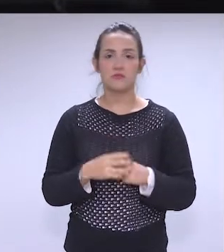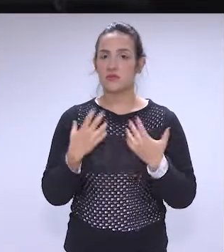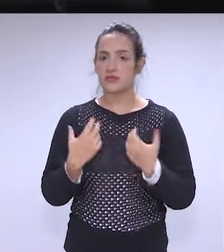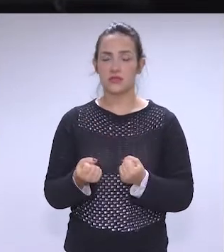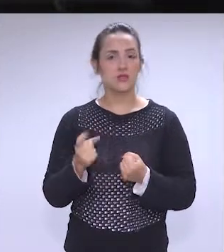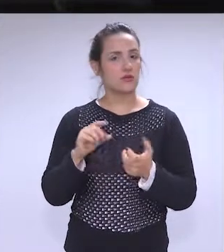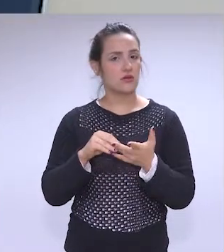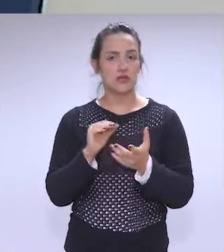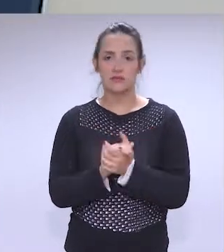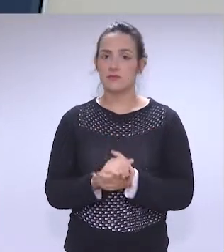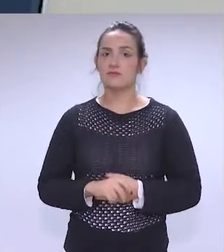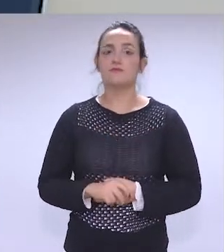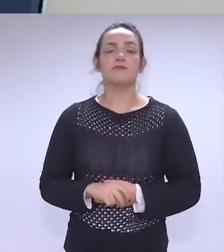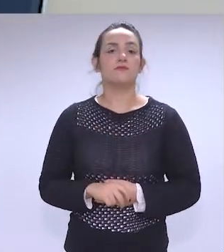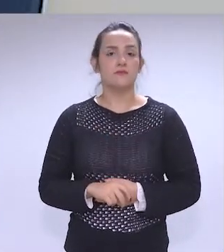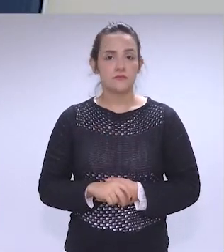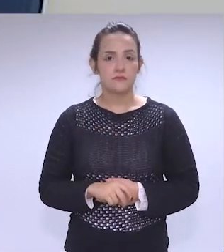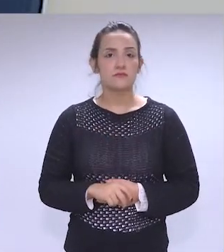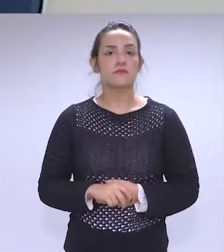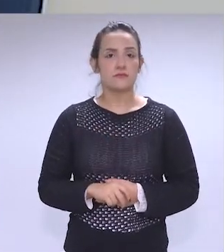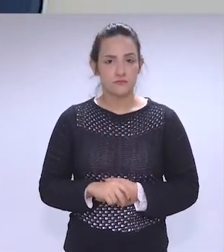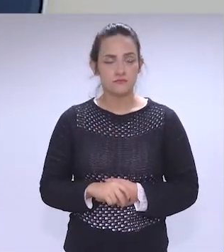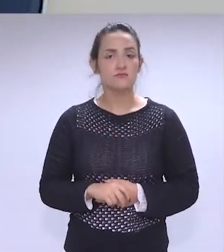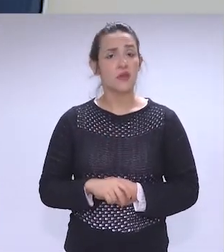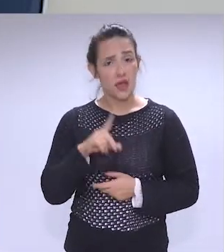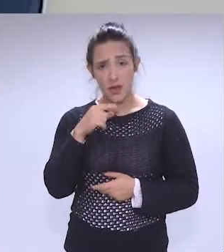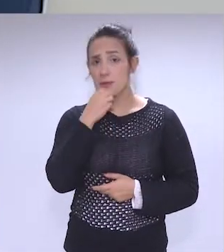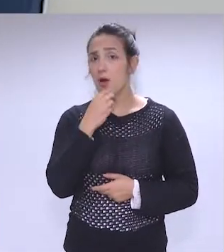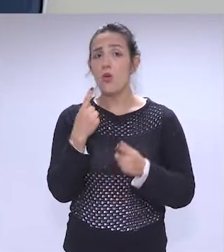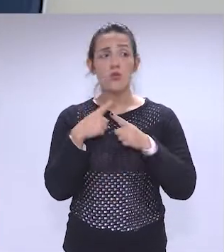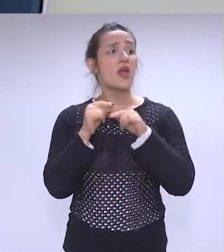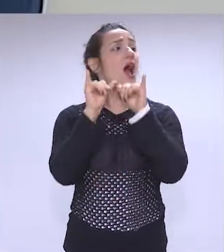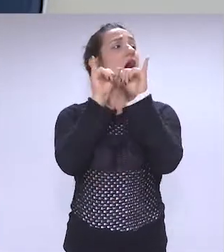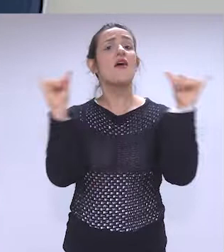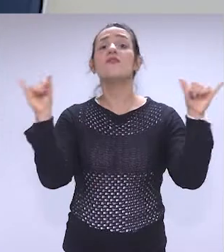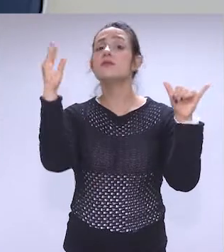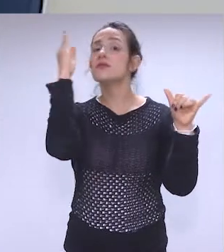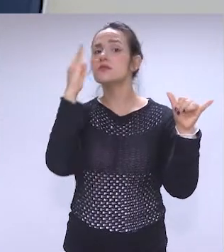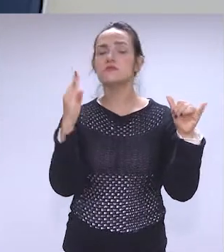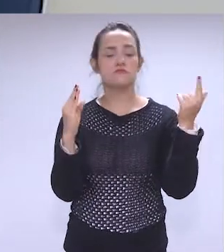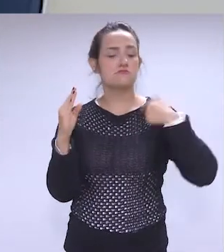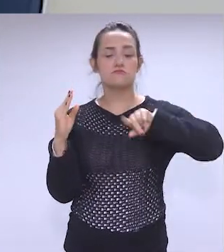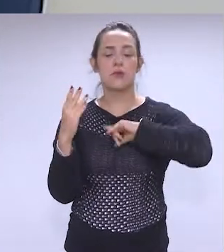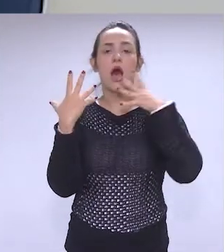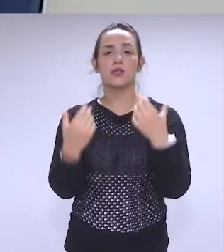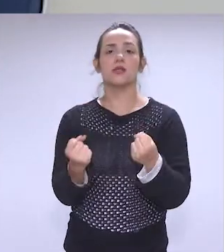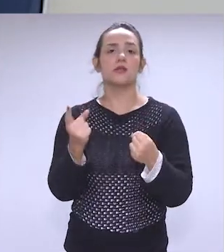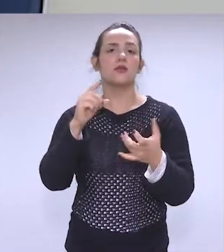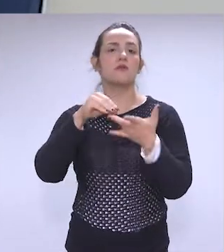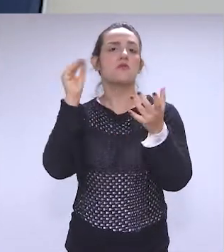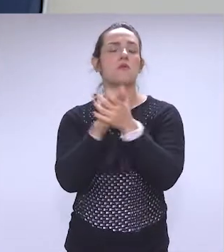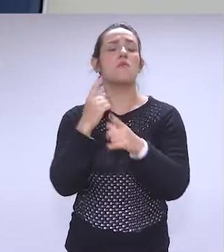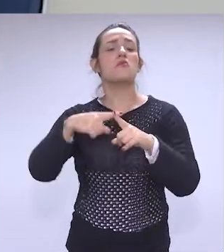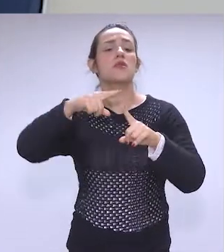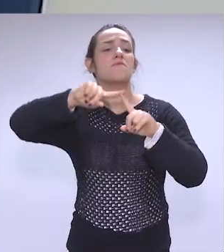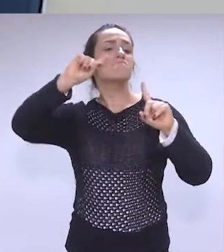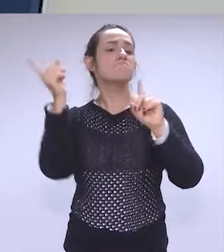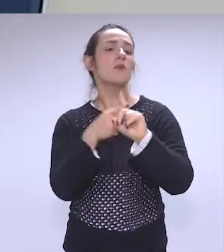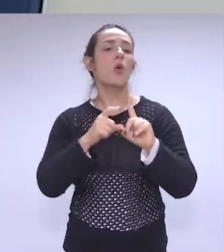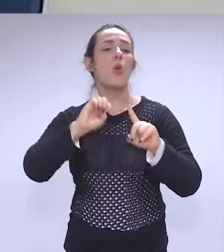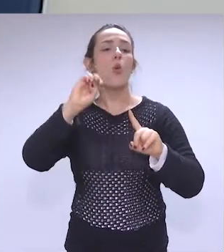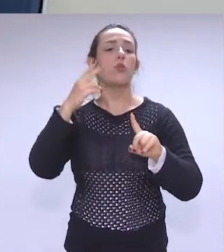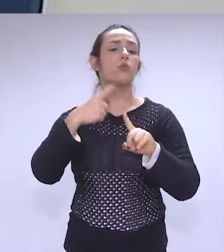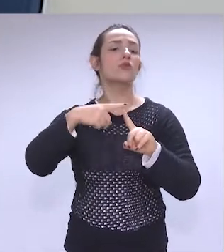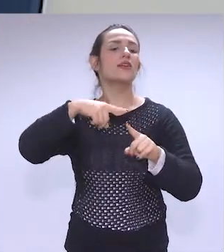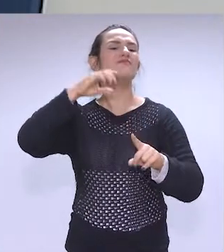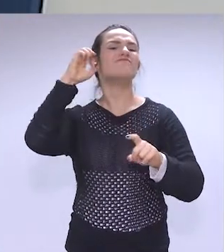mais permitido. Isso é muito importante porque isso dá um recado para a sociedade de que o Brasil não mais tolera essa prática. Mas a